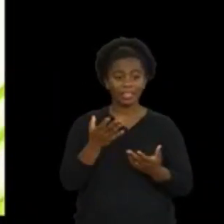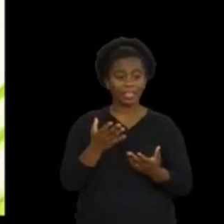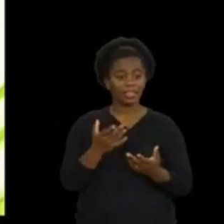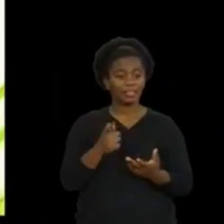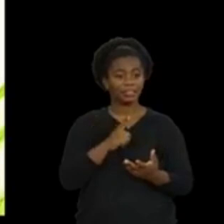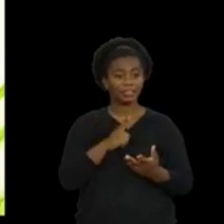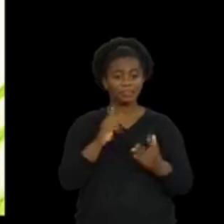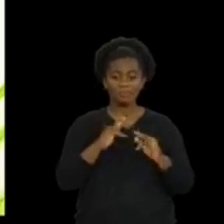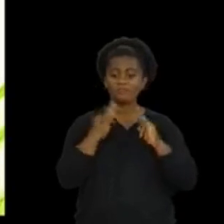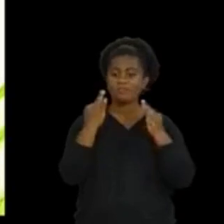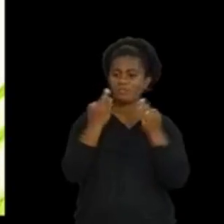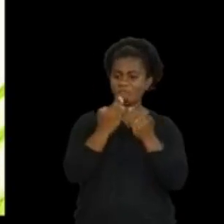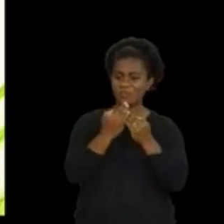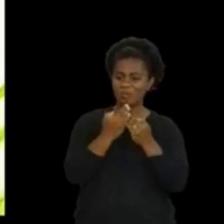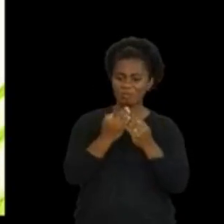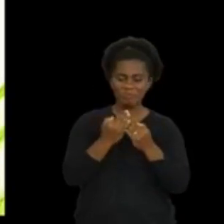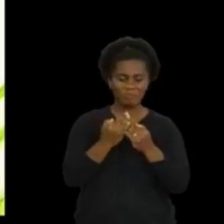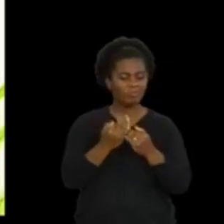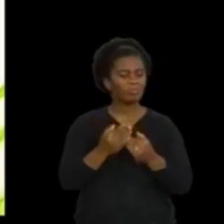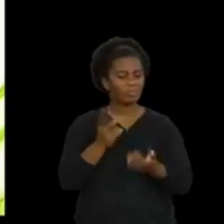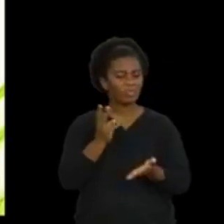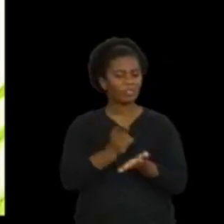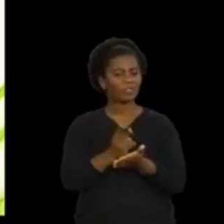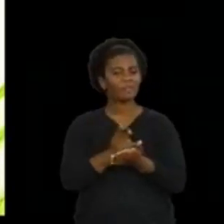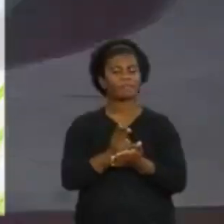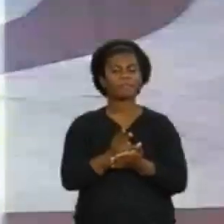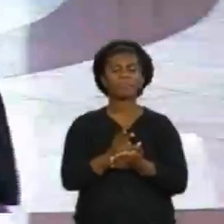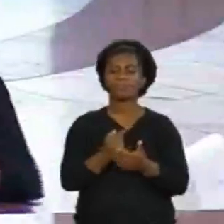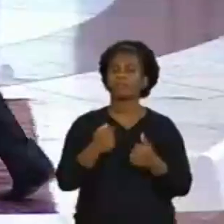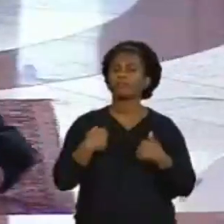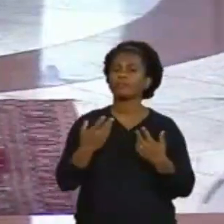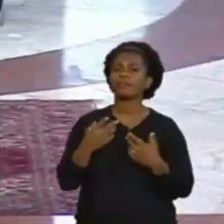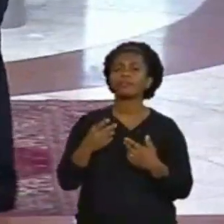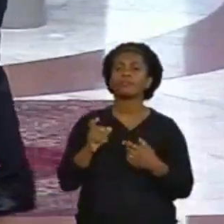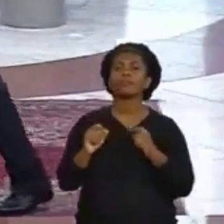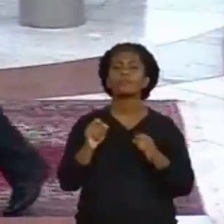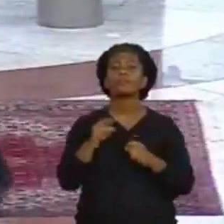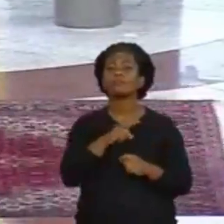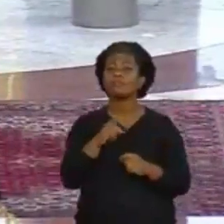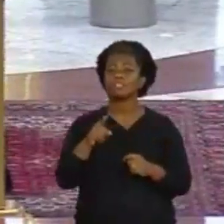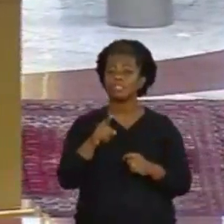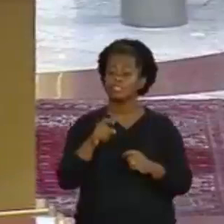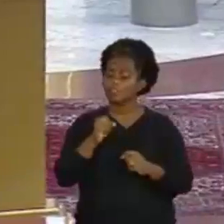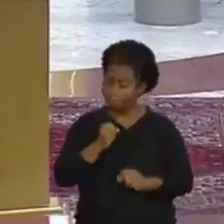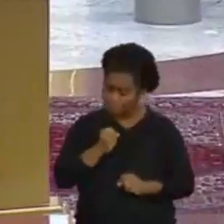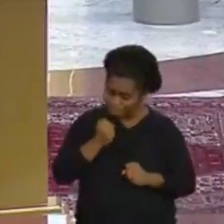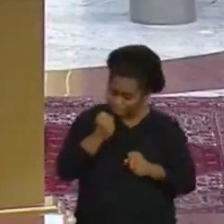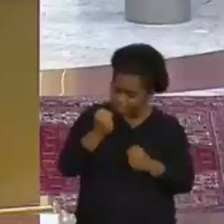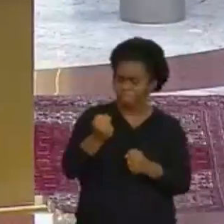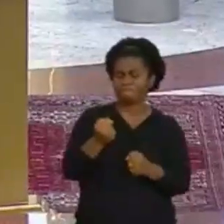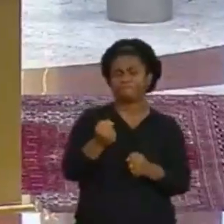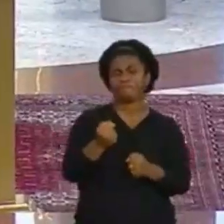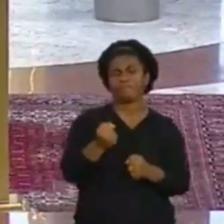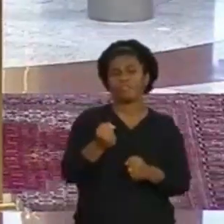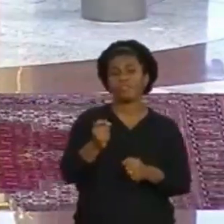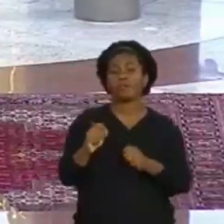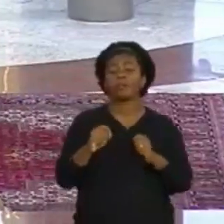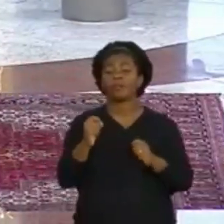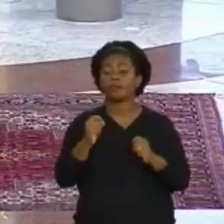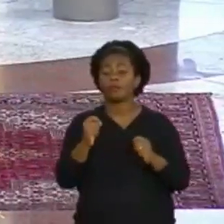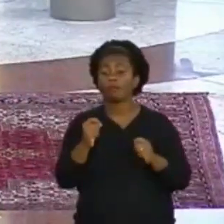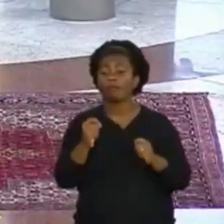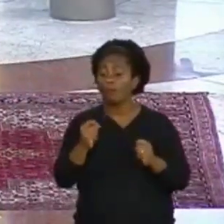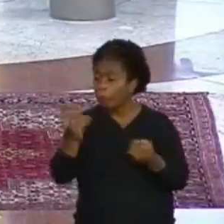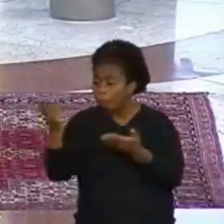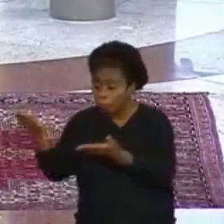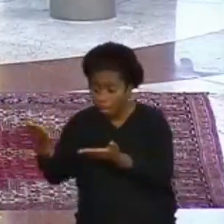família dele e seguir em frente. Graças a Deus. Eu queria que vocês se esforçassem para convidar